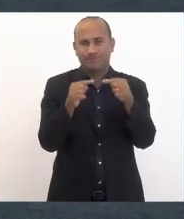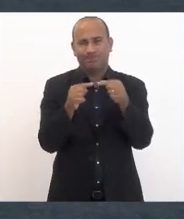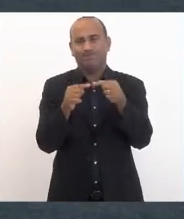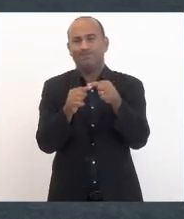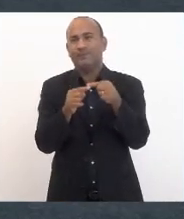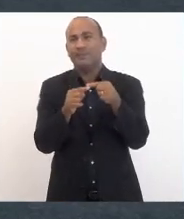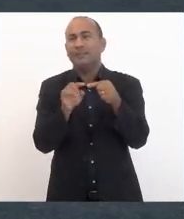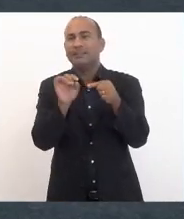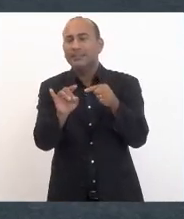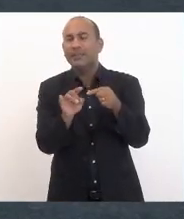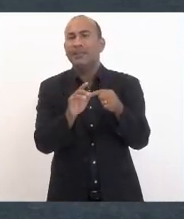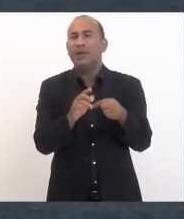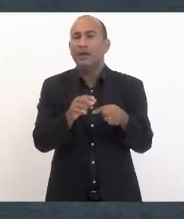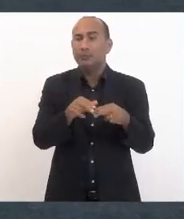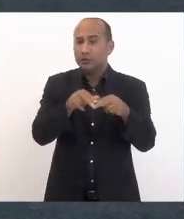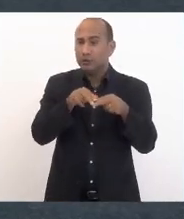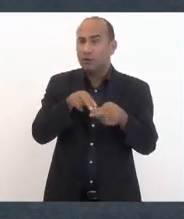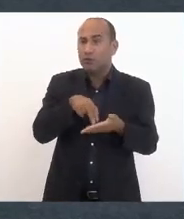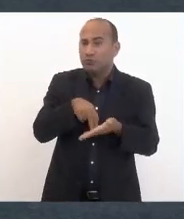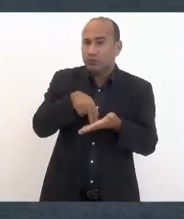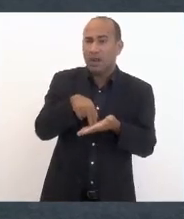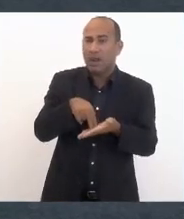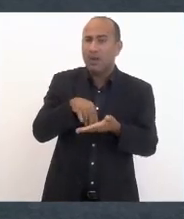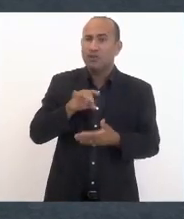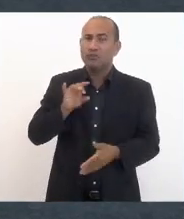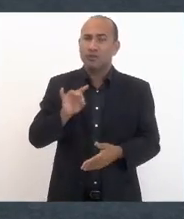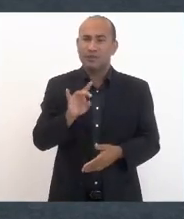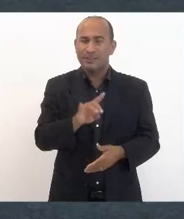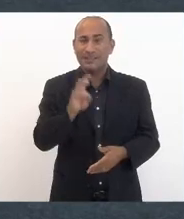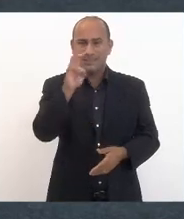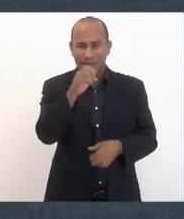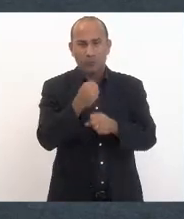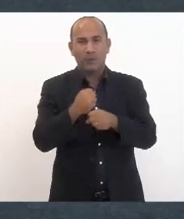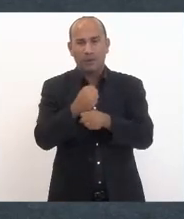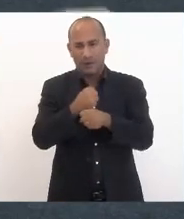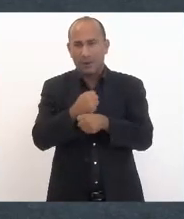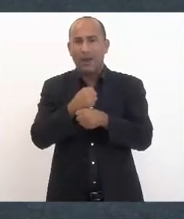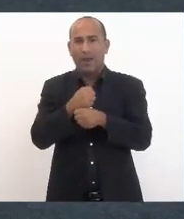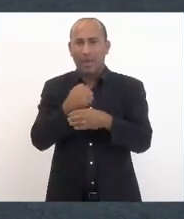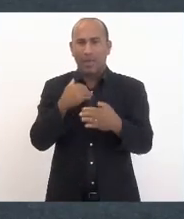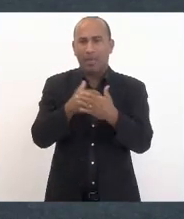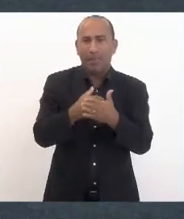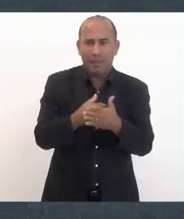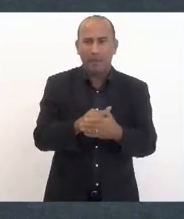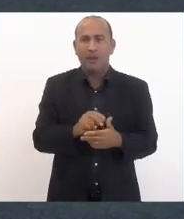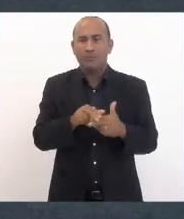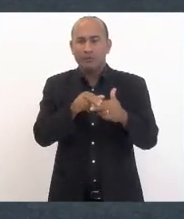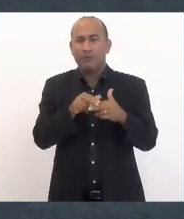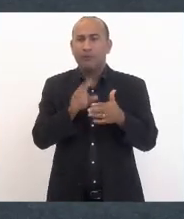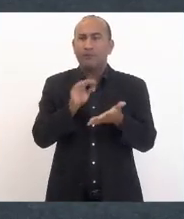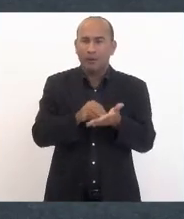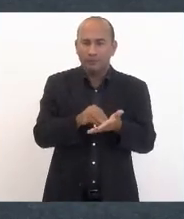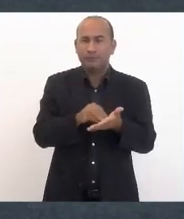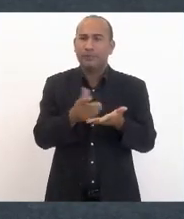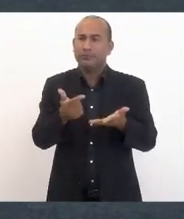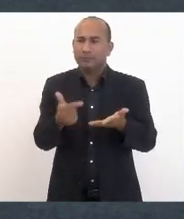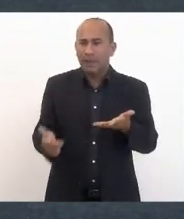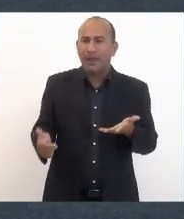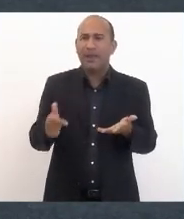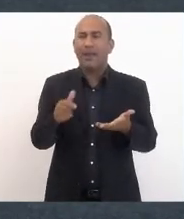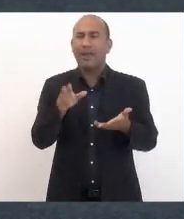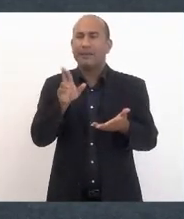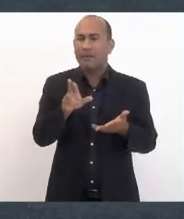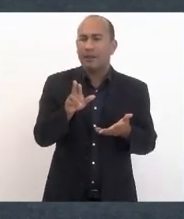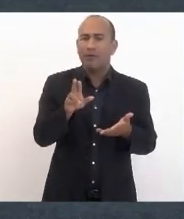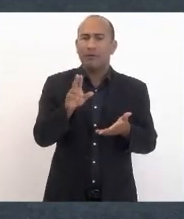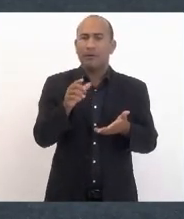Augusto, que sustentam sozinhos 5 anos desse impacto. Então, não havia razão para não aprovarmos esse projeto. Parabéns,